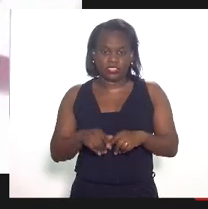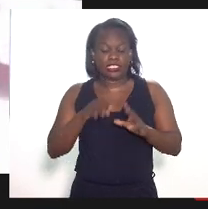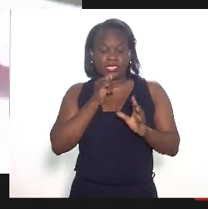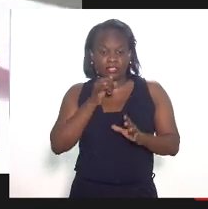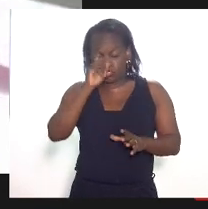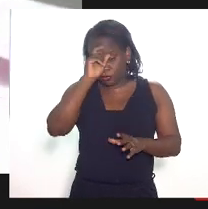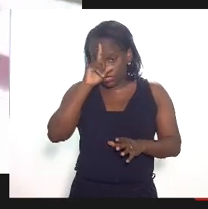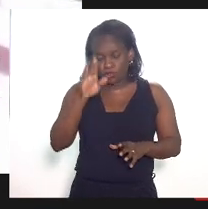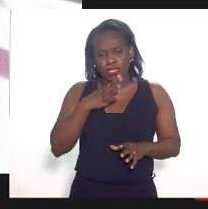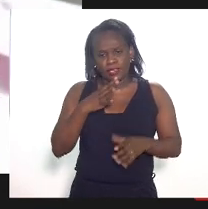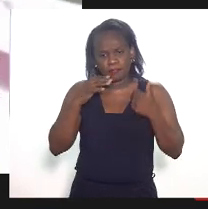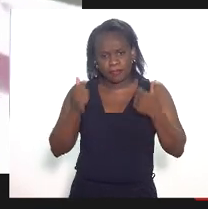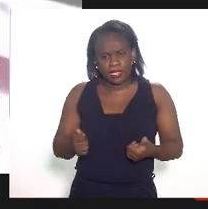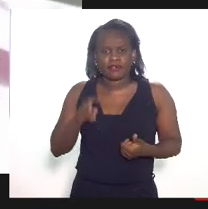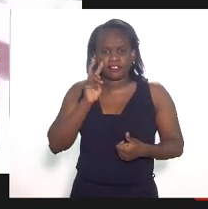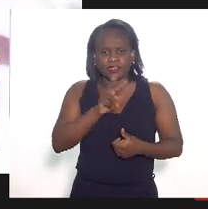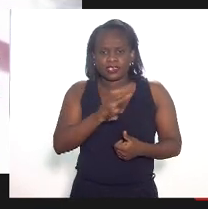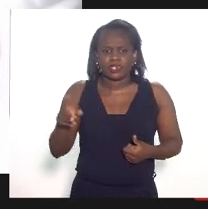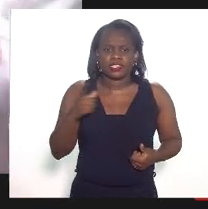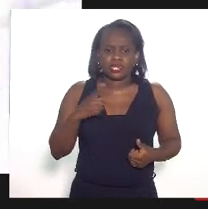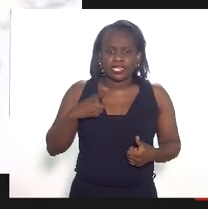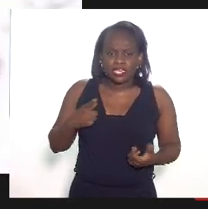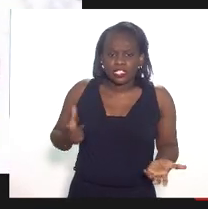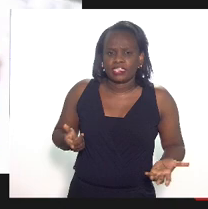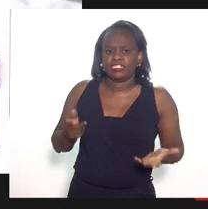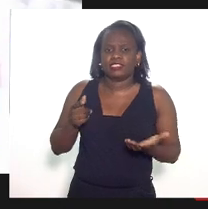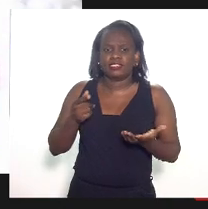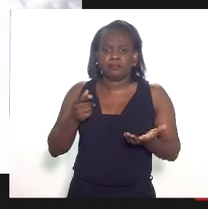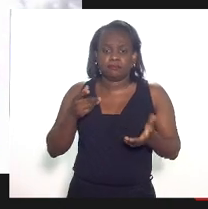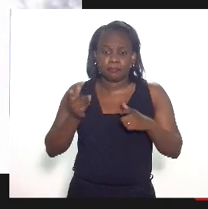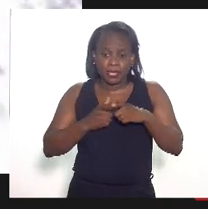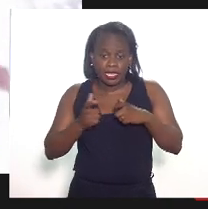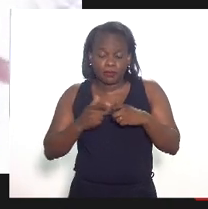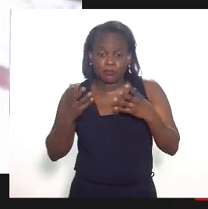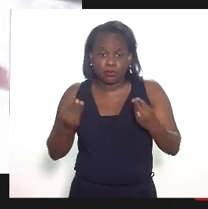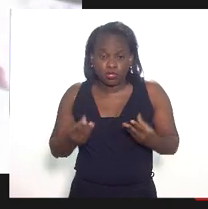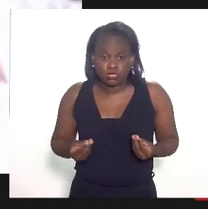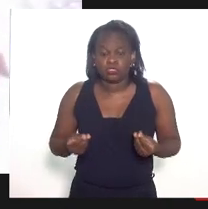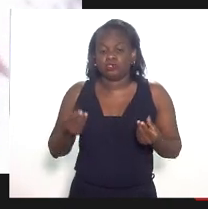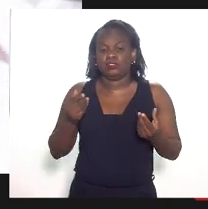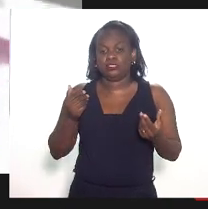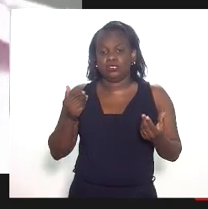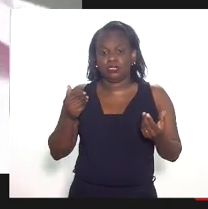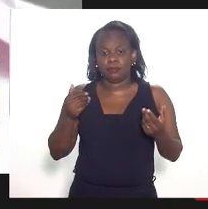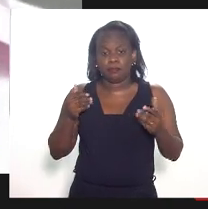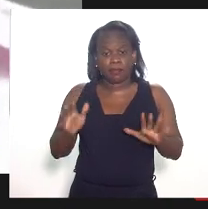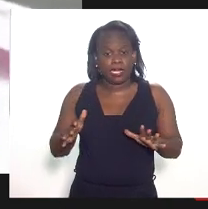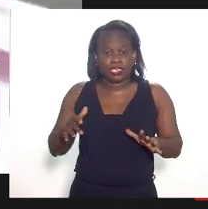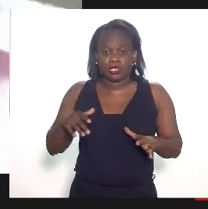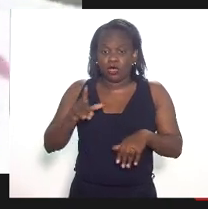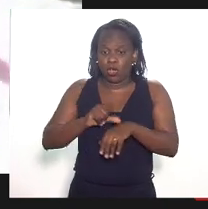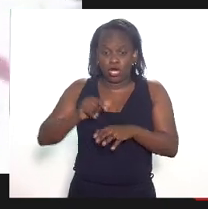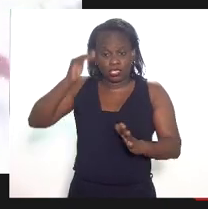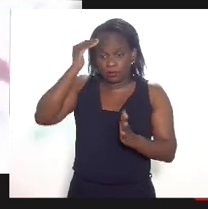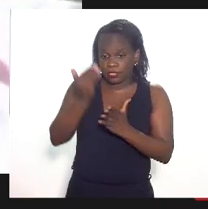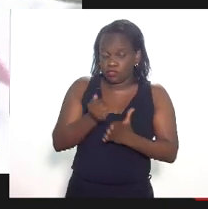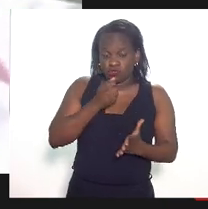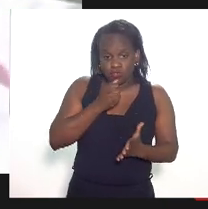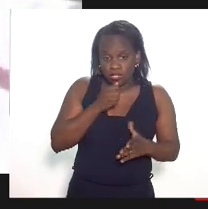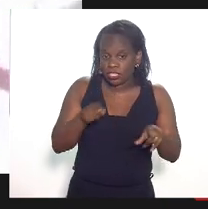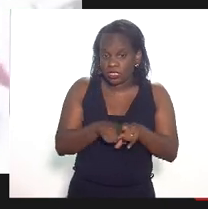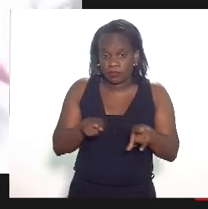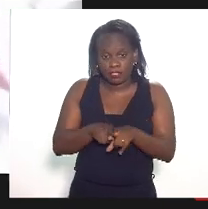que conhecemos bem isso, nós vamos ver lá que tem um inúmero de médicos, sem número de médicos, que não estão cumprindo sua carga horária e realmente não